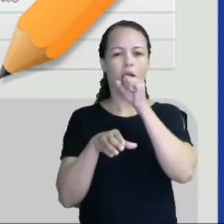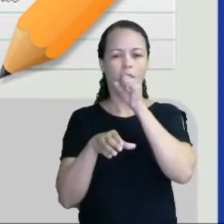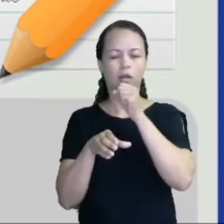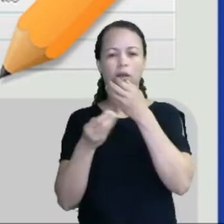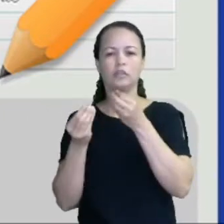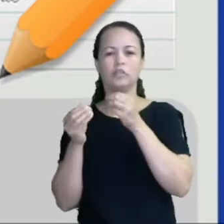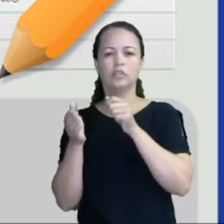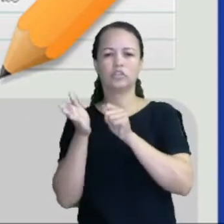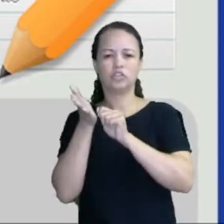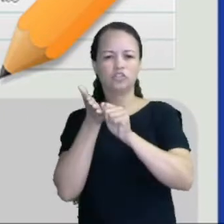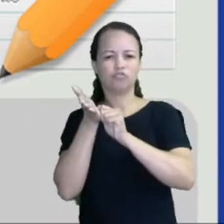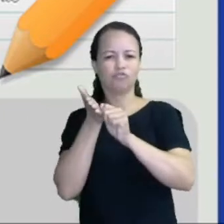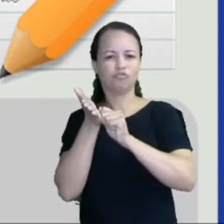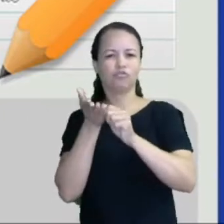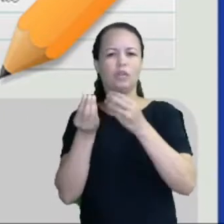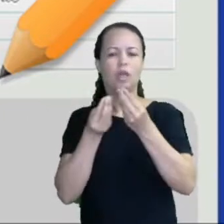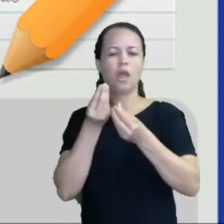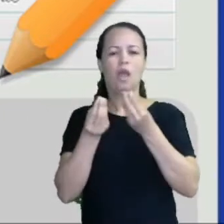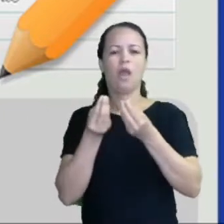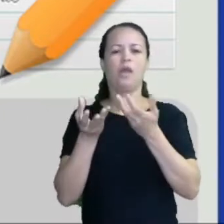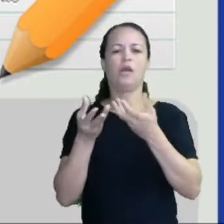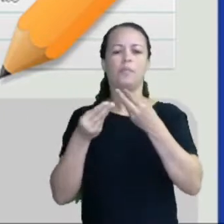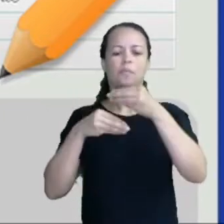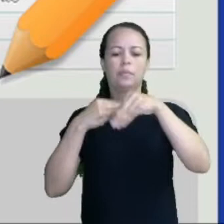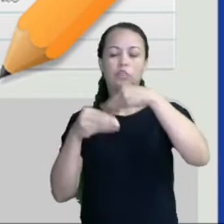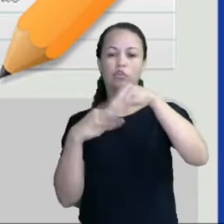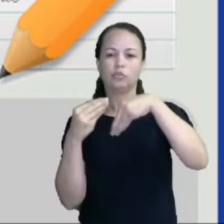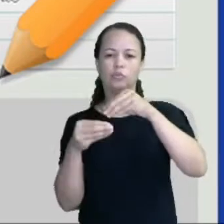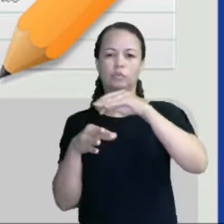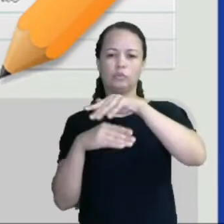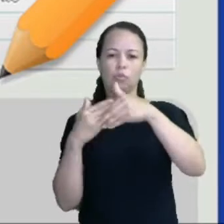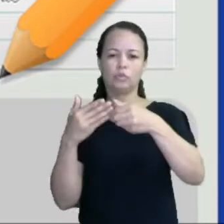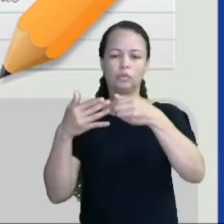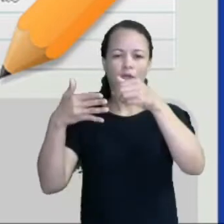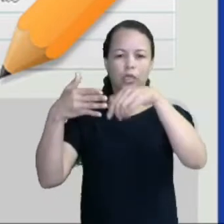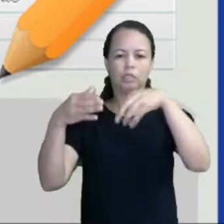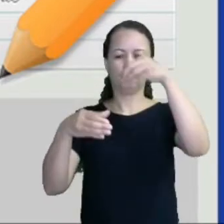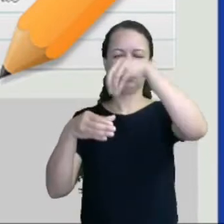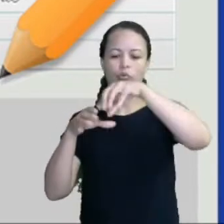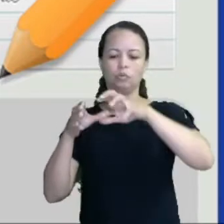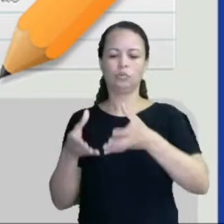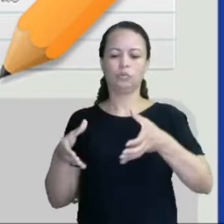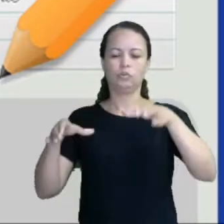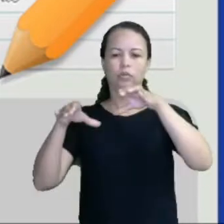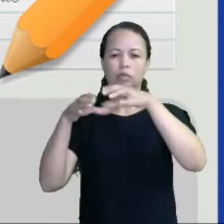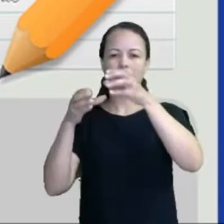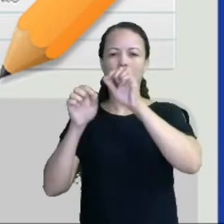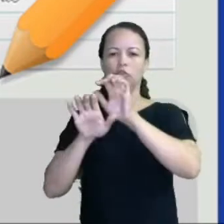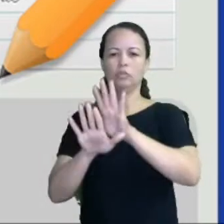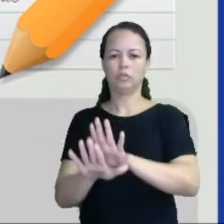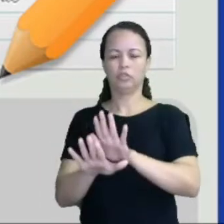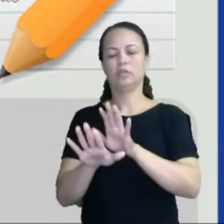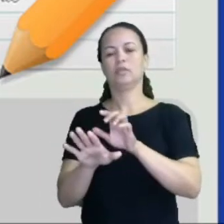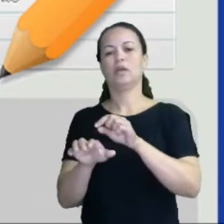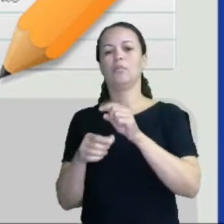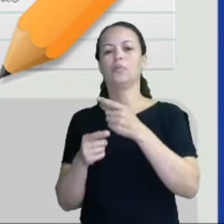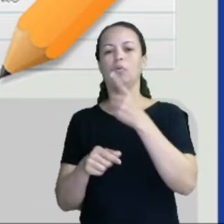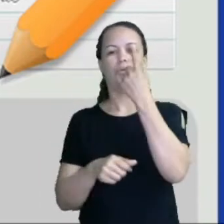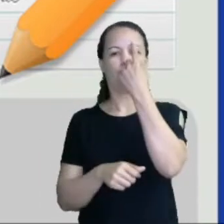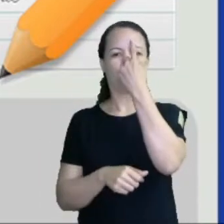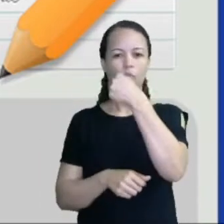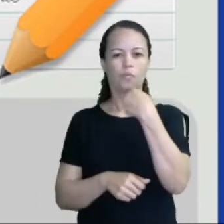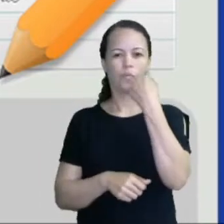rodelas, rale o gengibre, misture todos os ingredientes em uma jarra, deixe descansar por 1